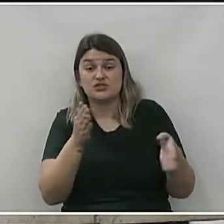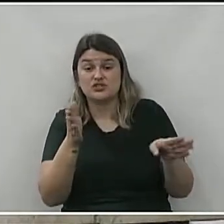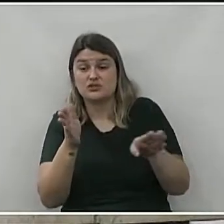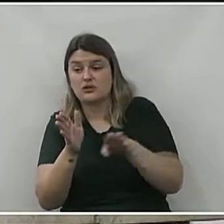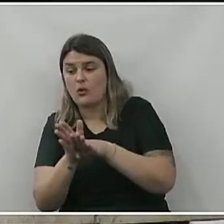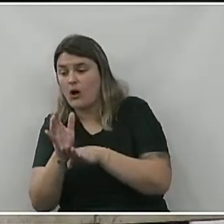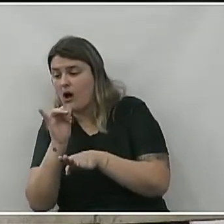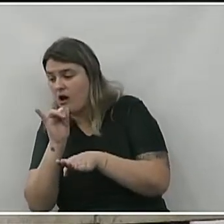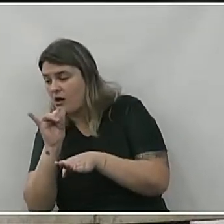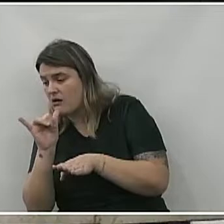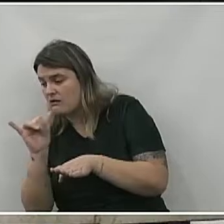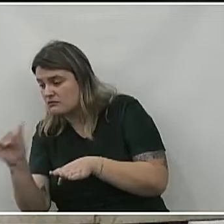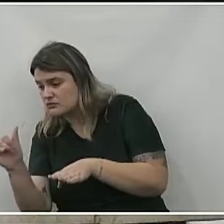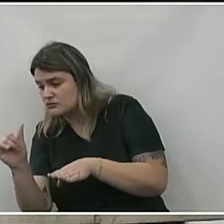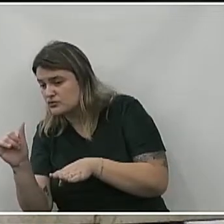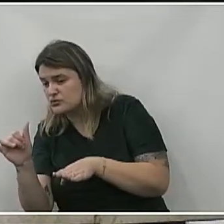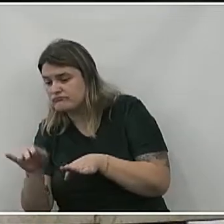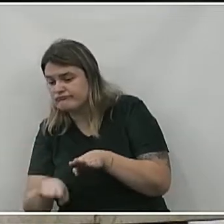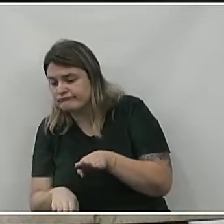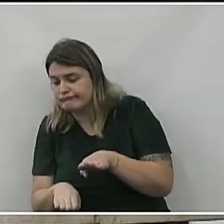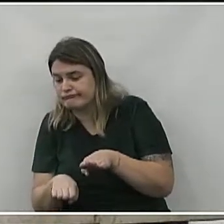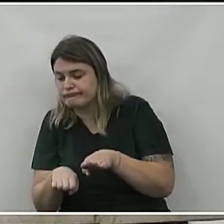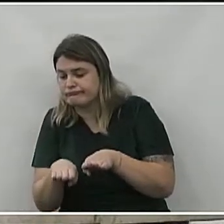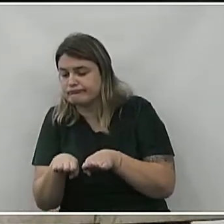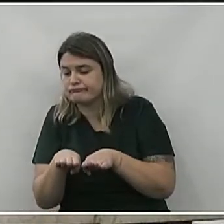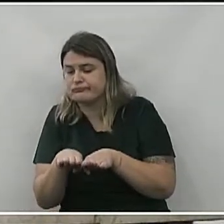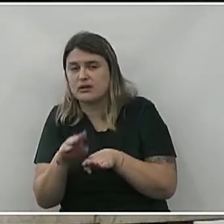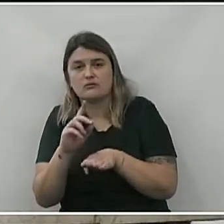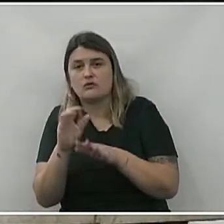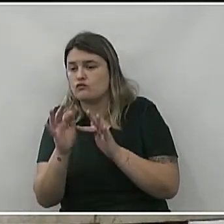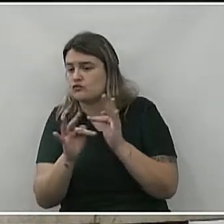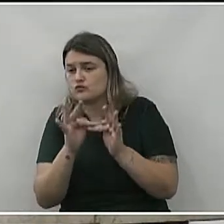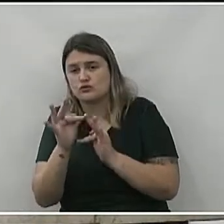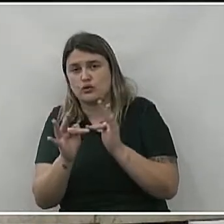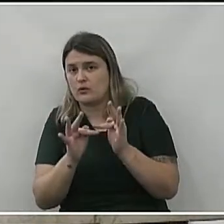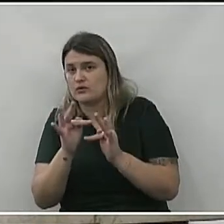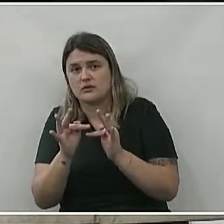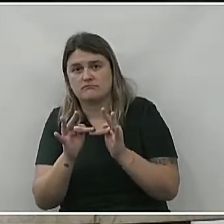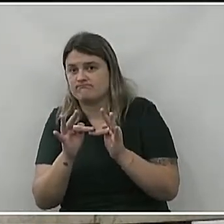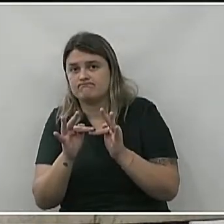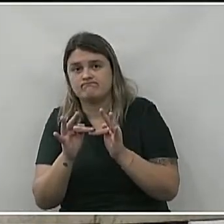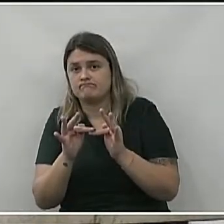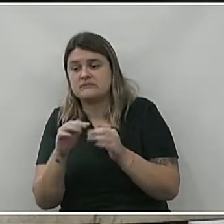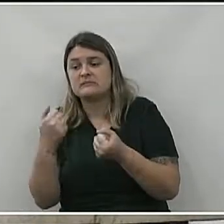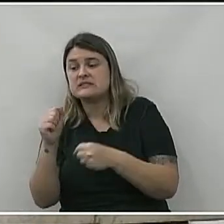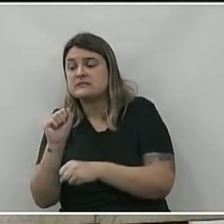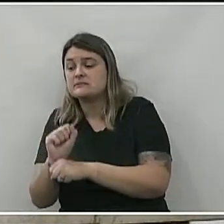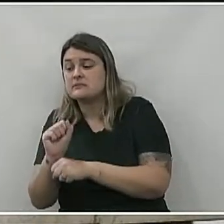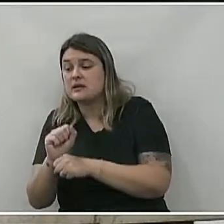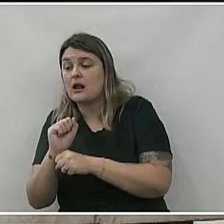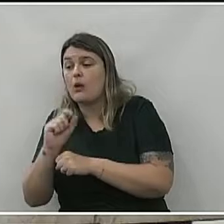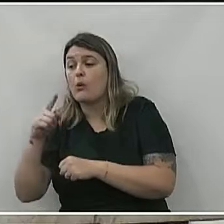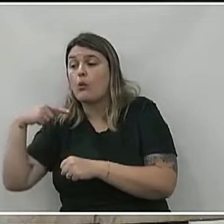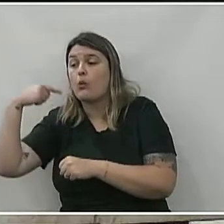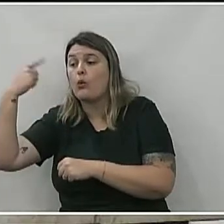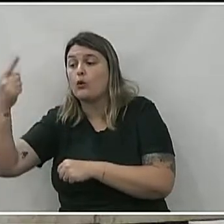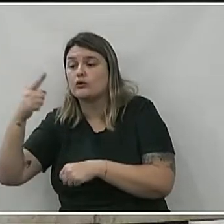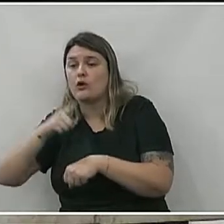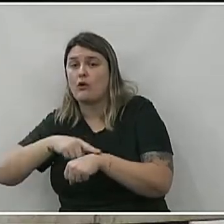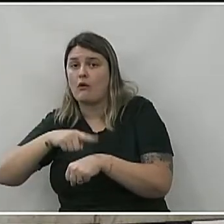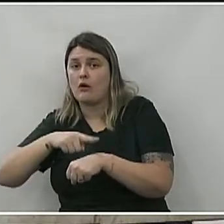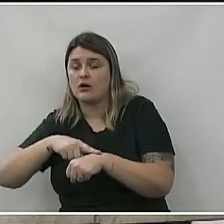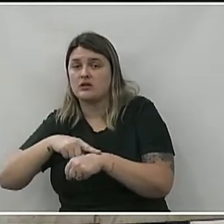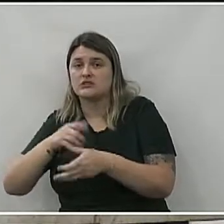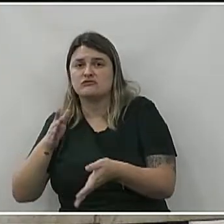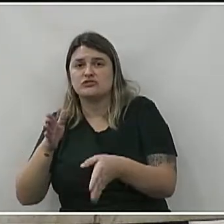ponto informaram a eles que a plataforma de transporte não estava funcionando e que deveriam aguardar até o próximo horário,